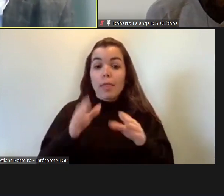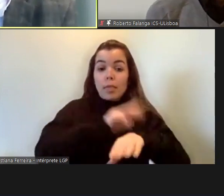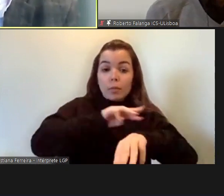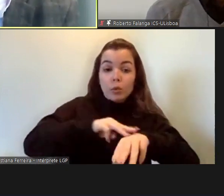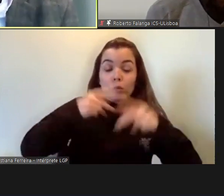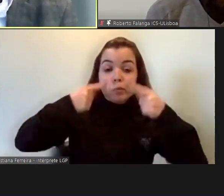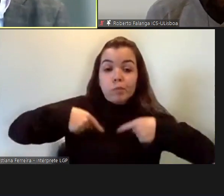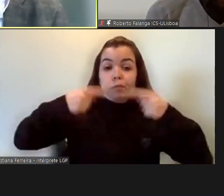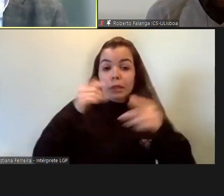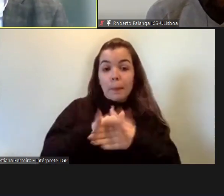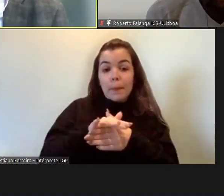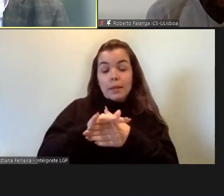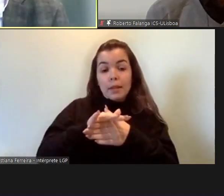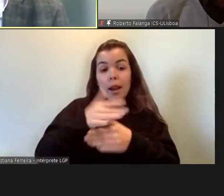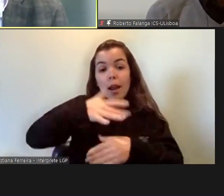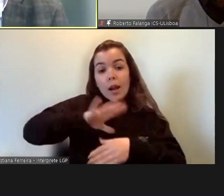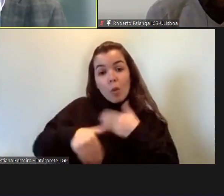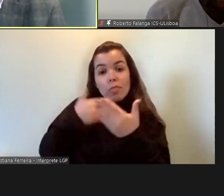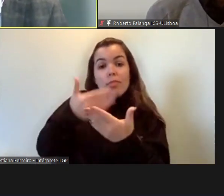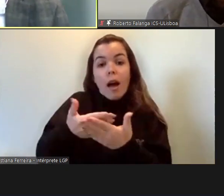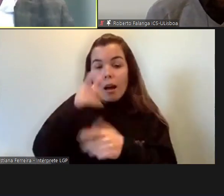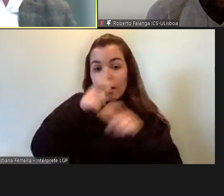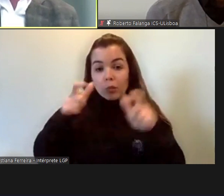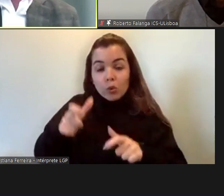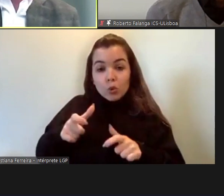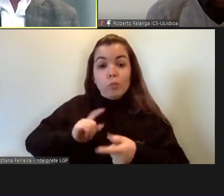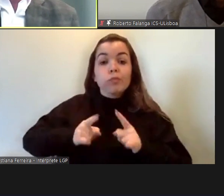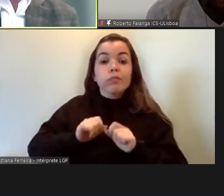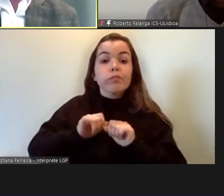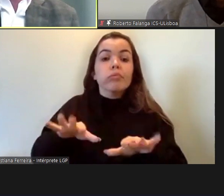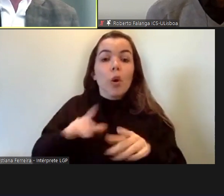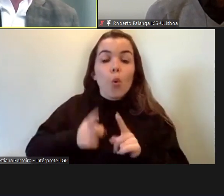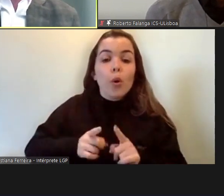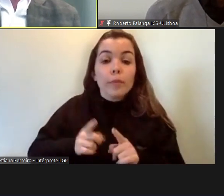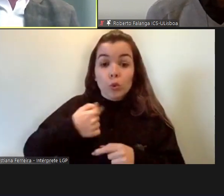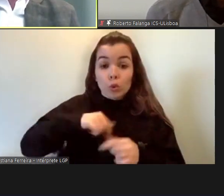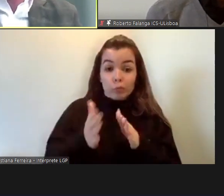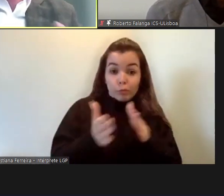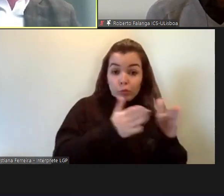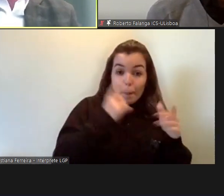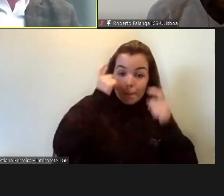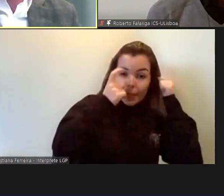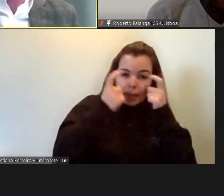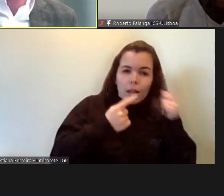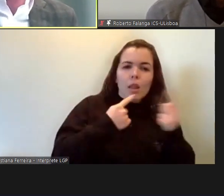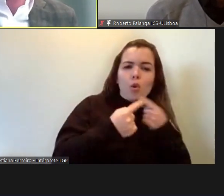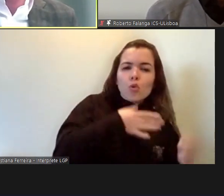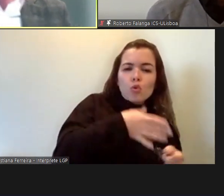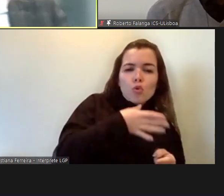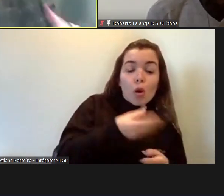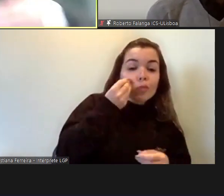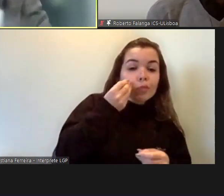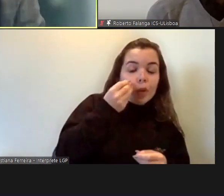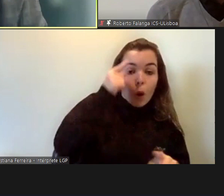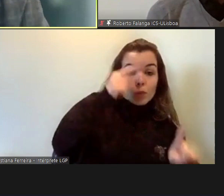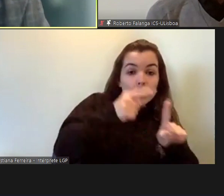quer passar ao cidadão, porque não podemos, por um lado, querer pensar como é que vamos dialogar e trazer o cidadão para a participação e,